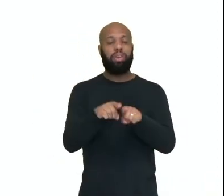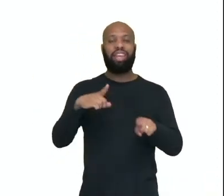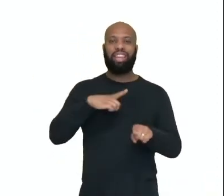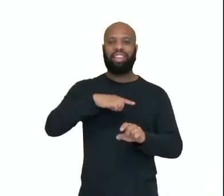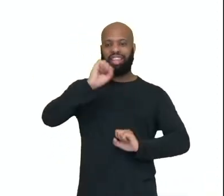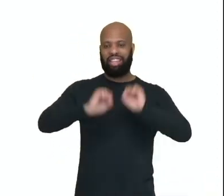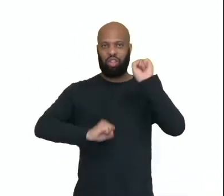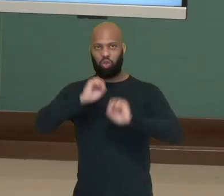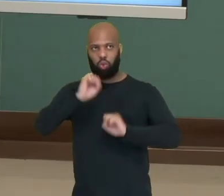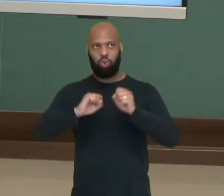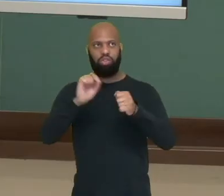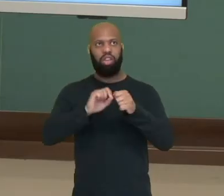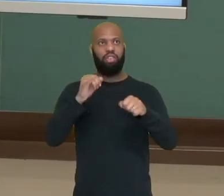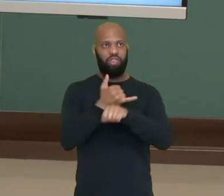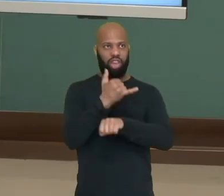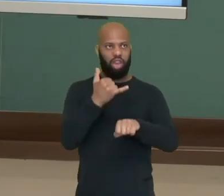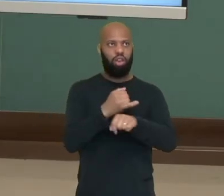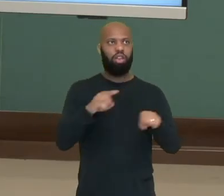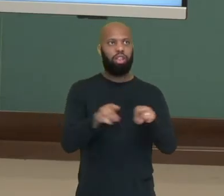de níquel e de cobalto.